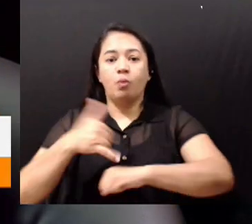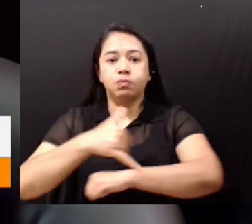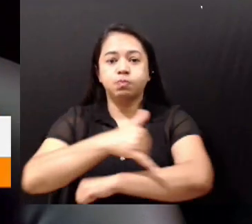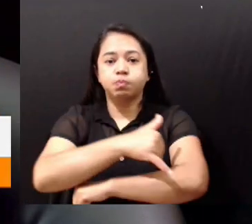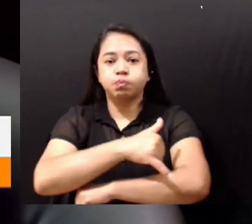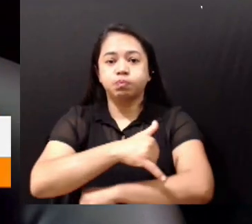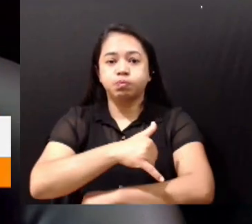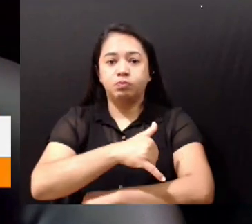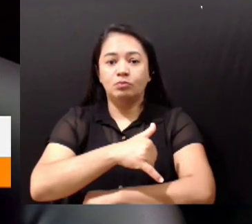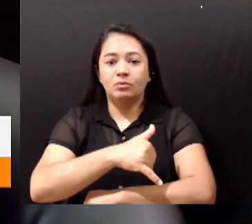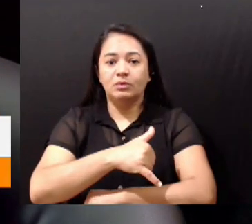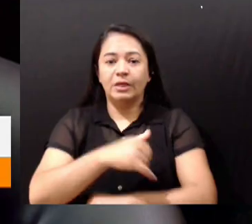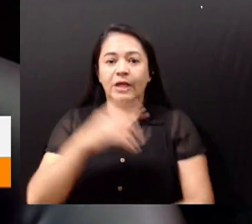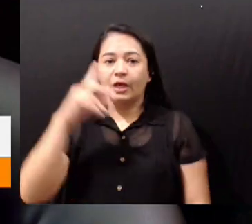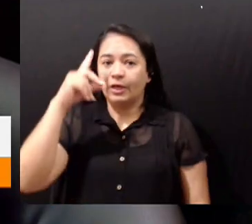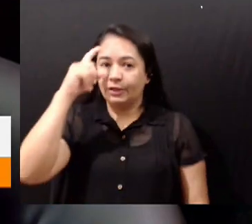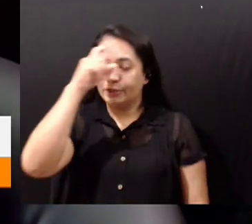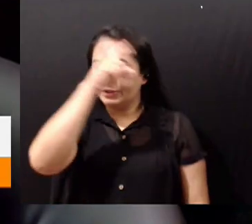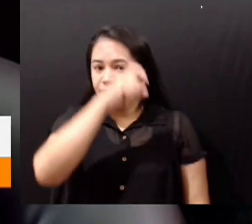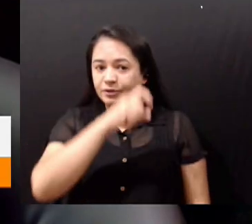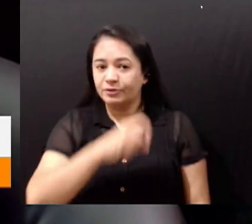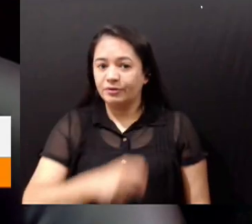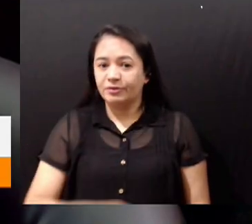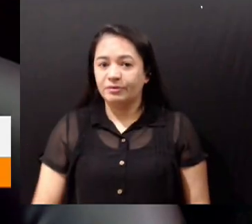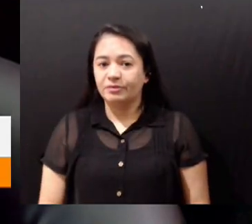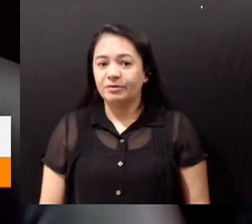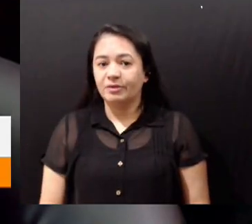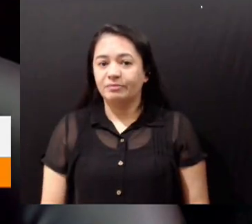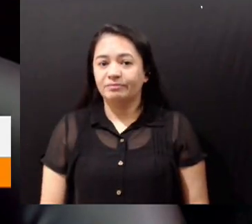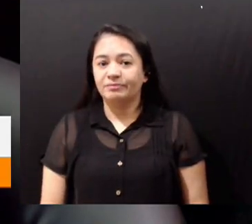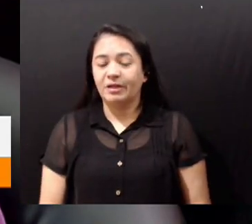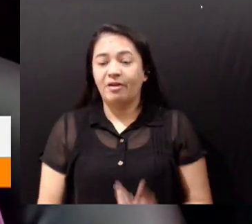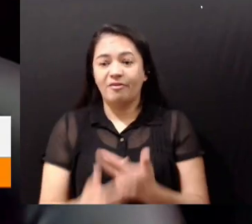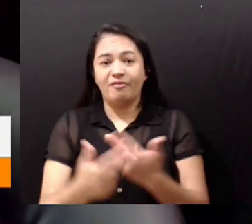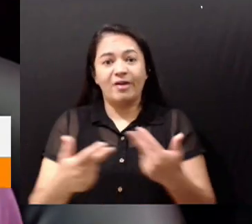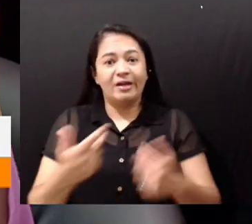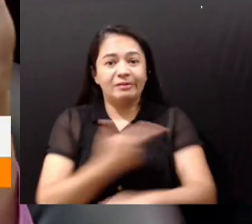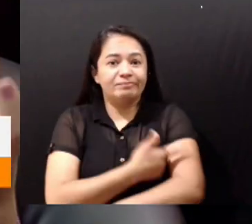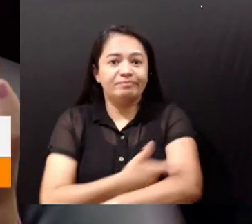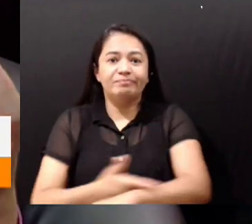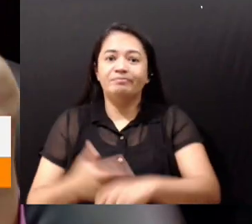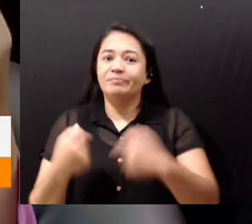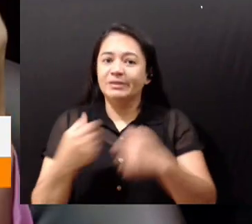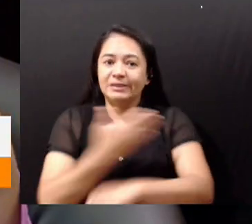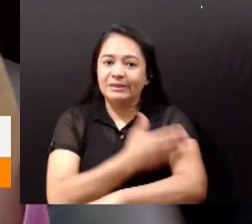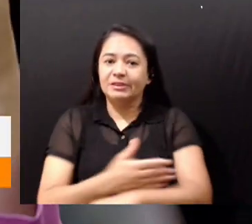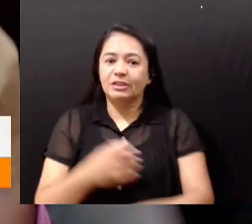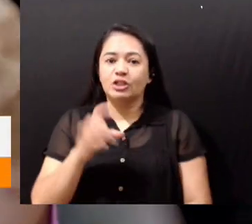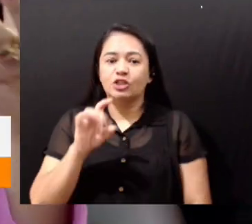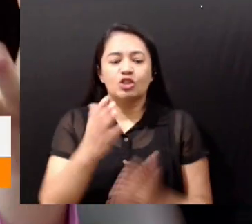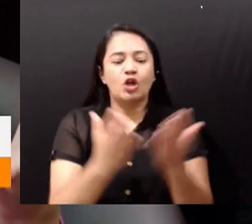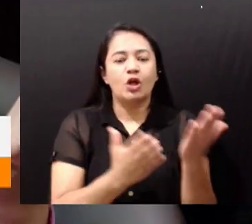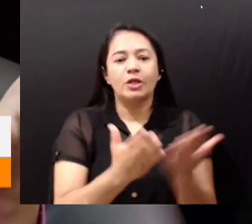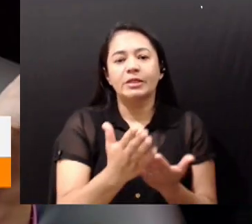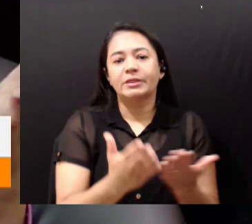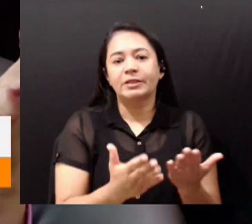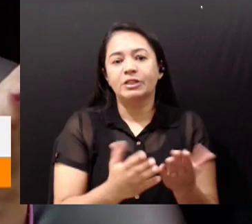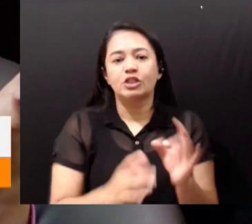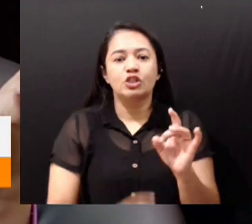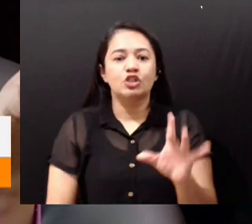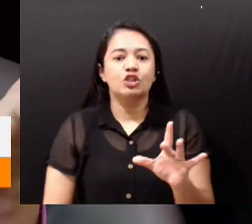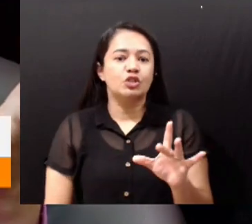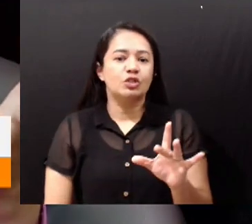complexa, né, ela é multidisciplinar. Então, não tem como você tratar a obesidade apenas o endocrinologista